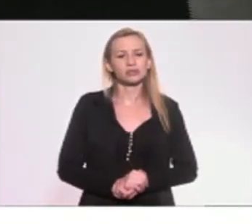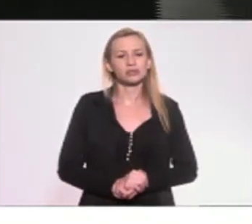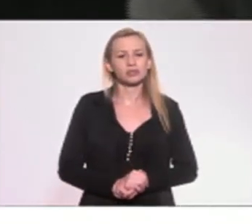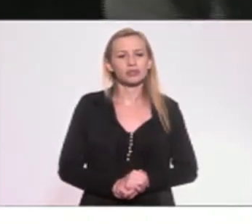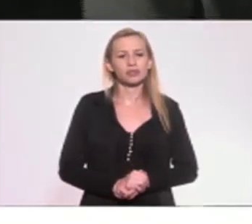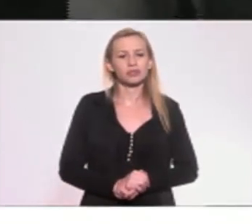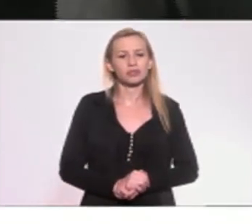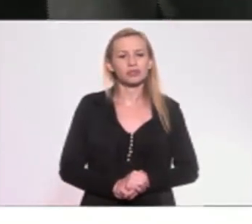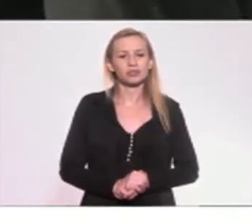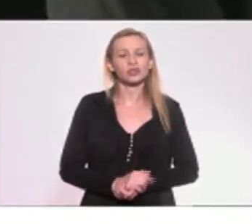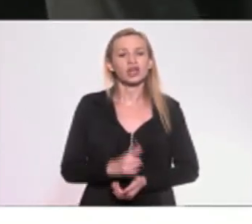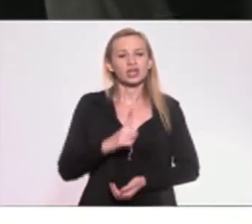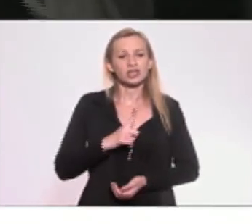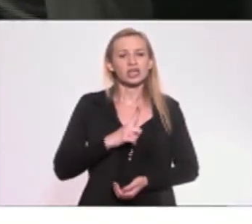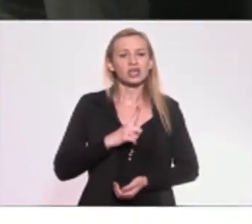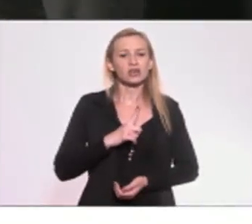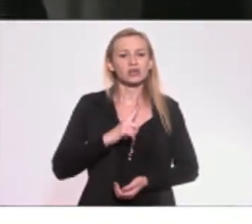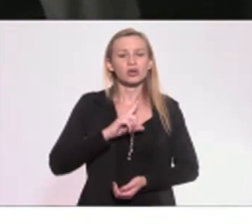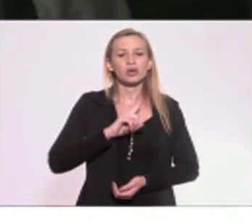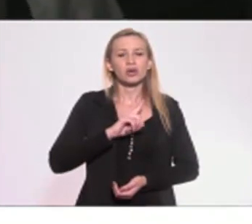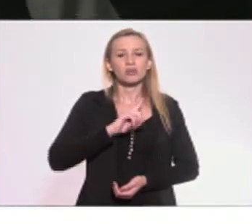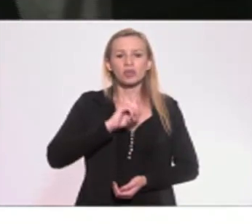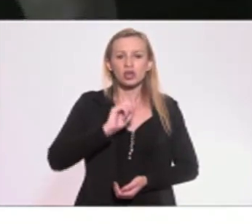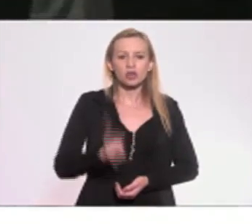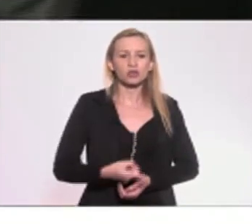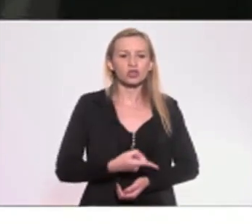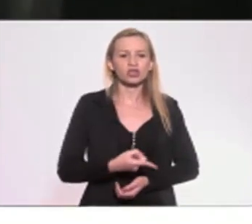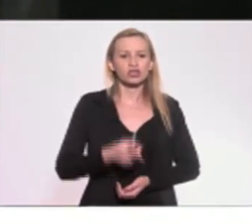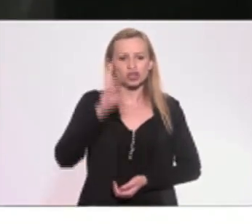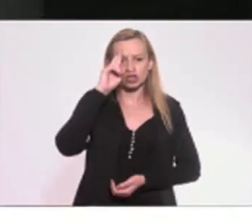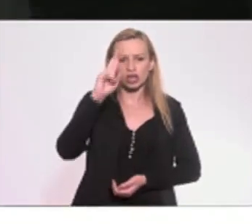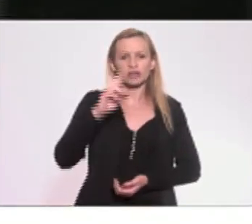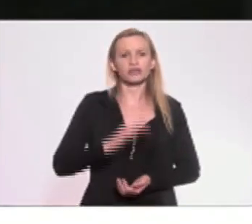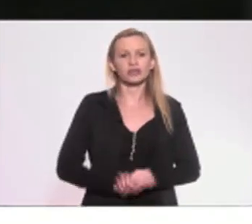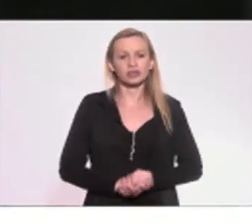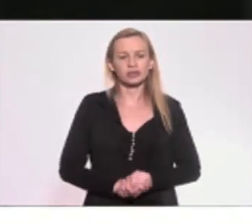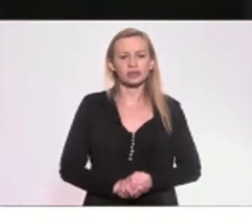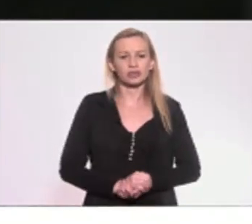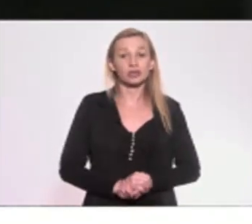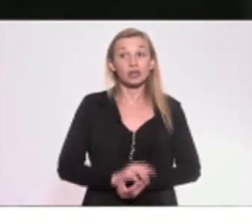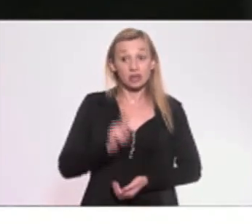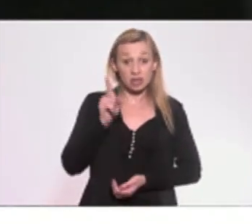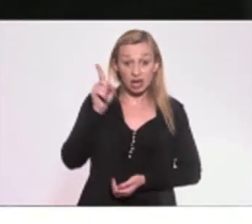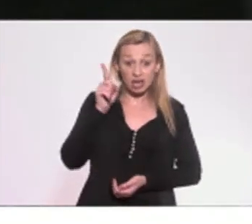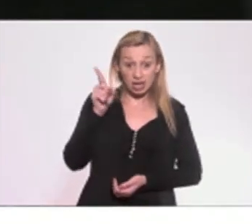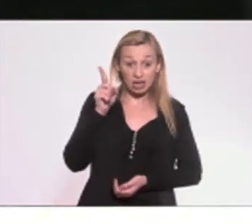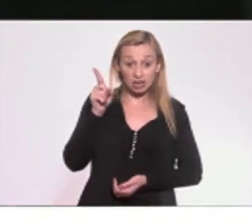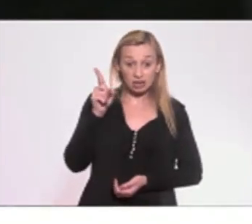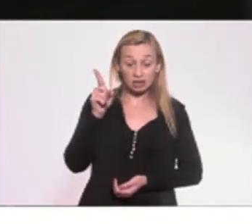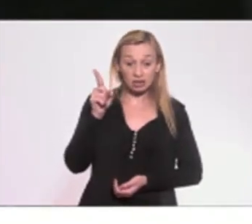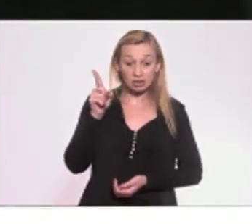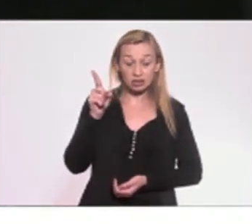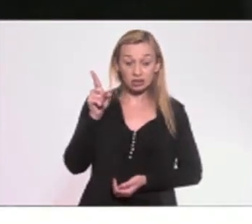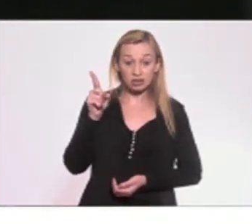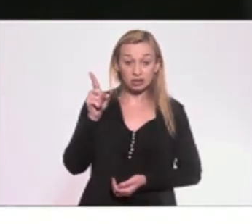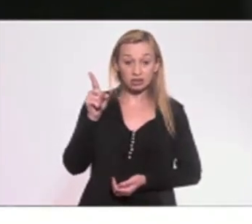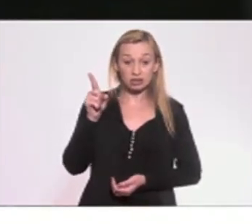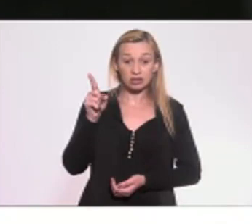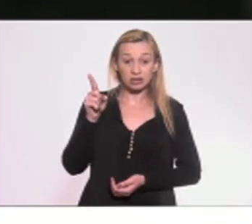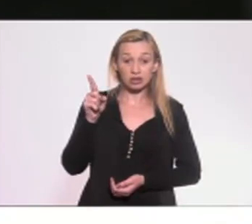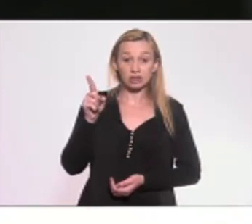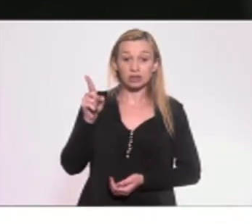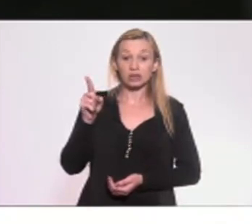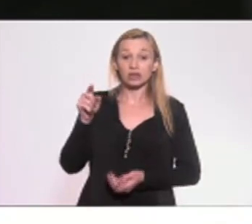Eu tenho milhões de patrões. E a eles eu devo, sim, satisfação.